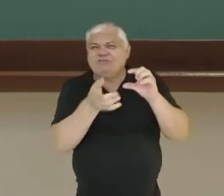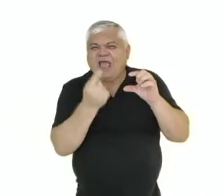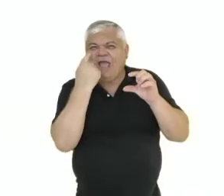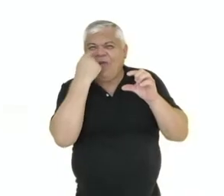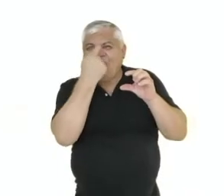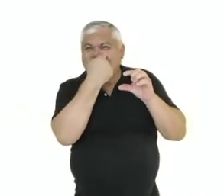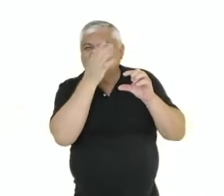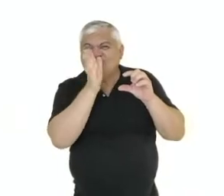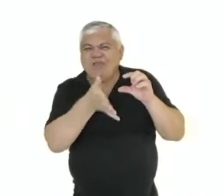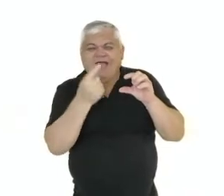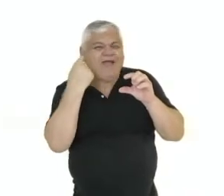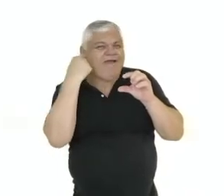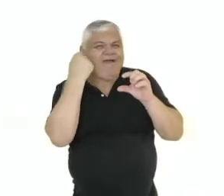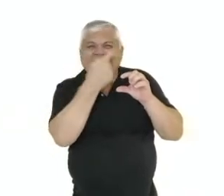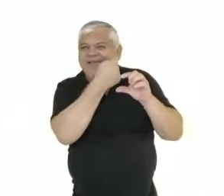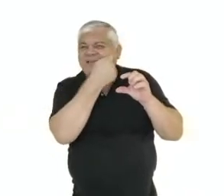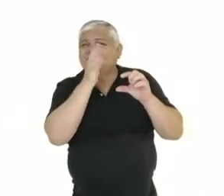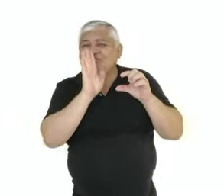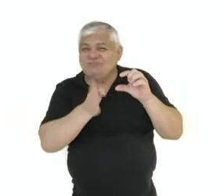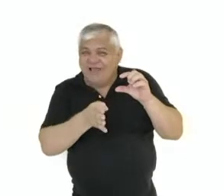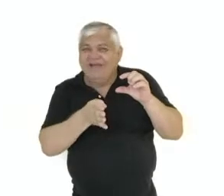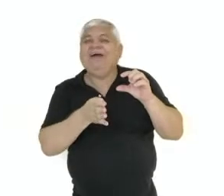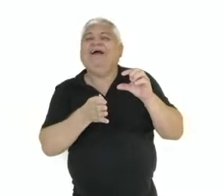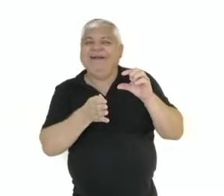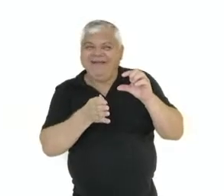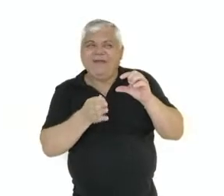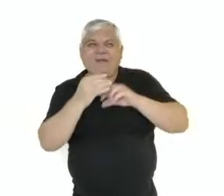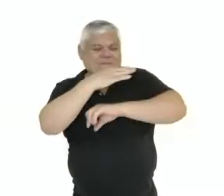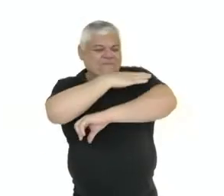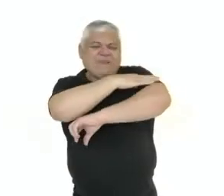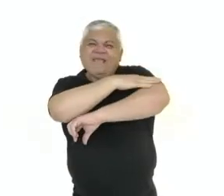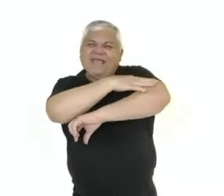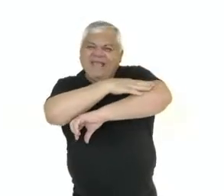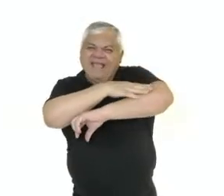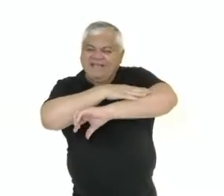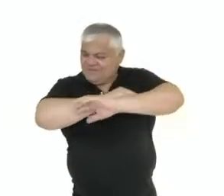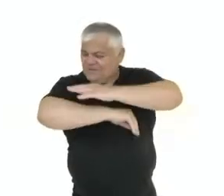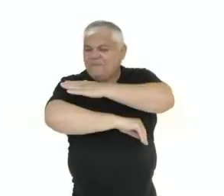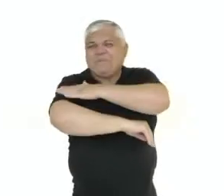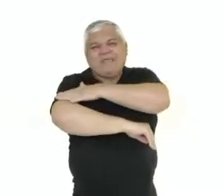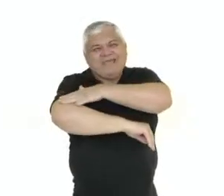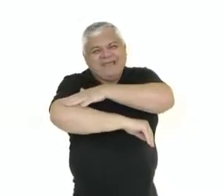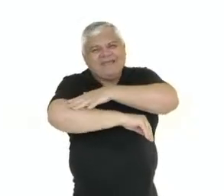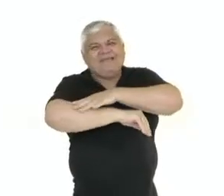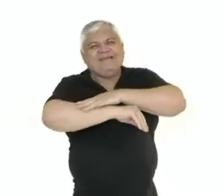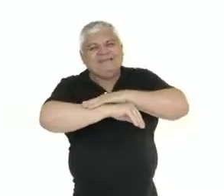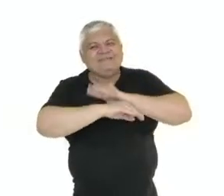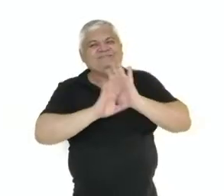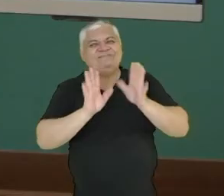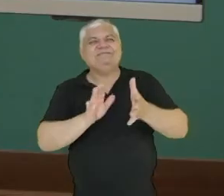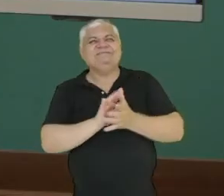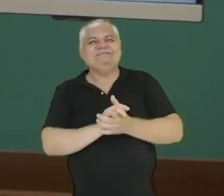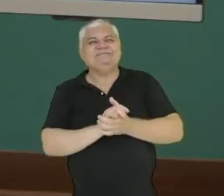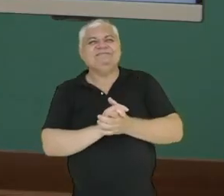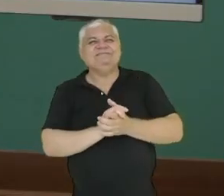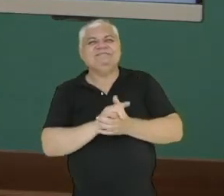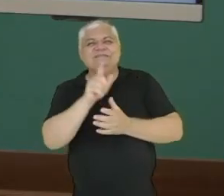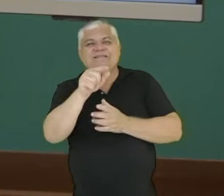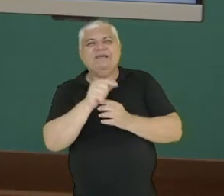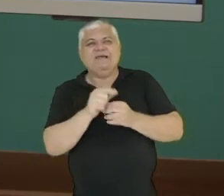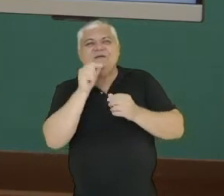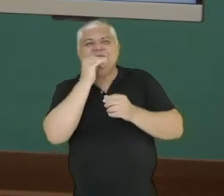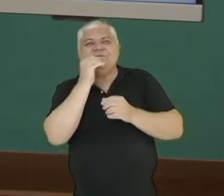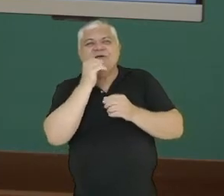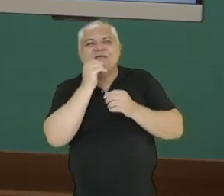aqui, ó. Os olhos, os bracinhos, ó, os membros superiores e os inferiores, né? O bebê já está